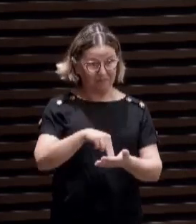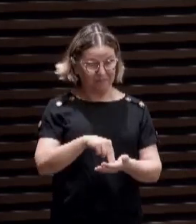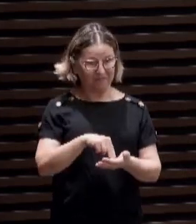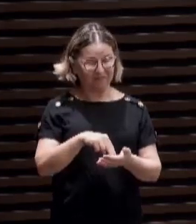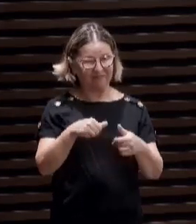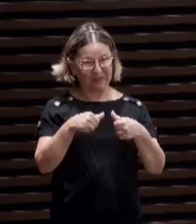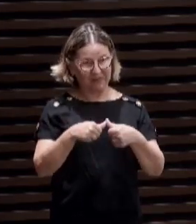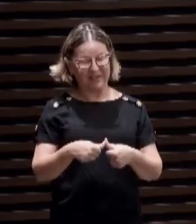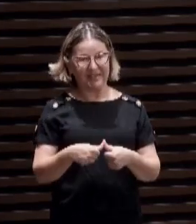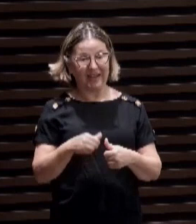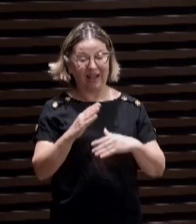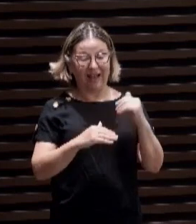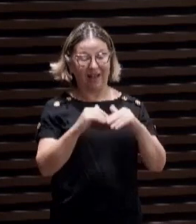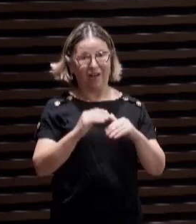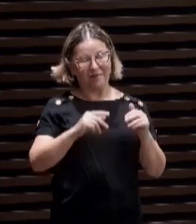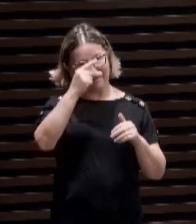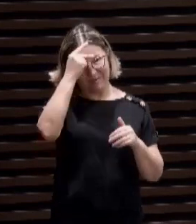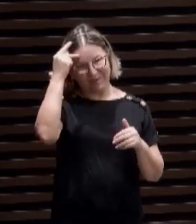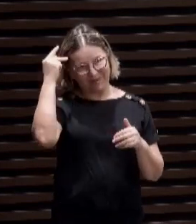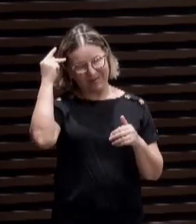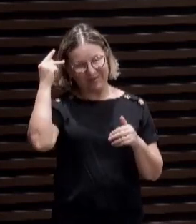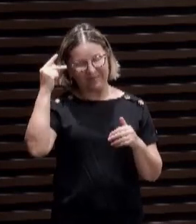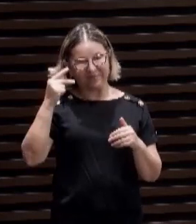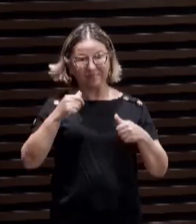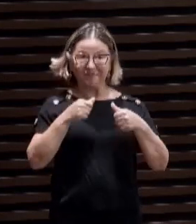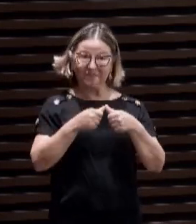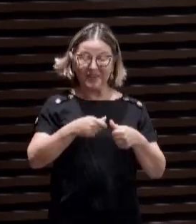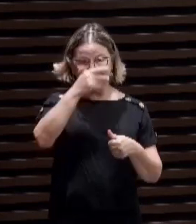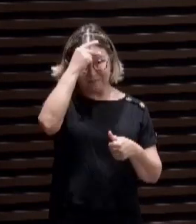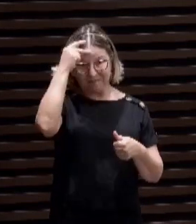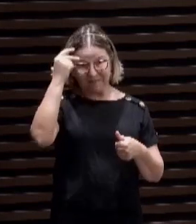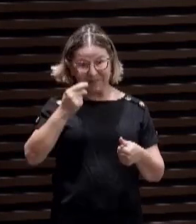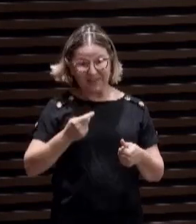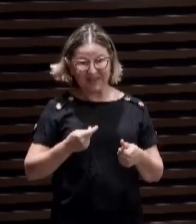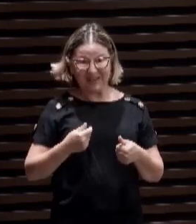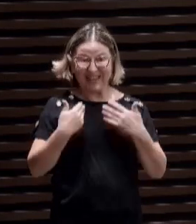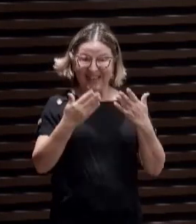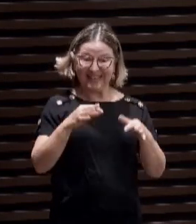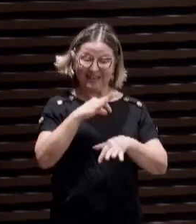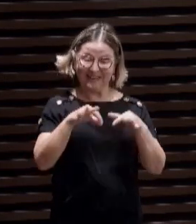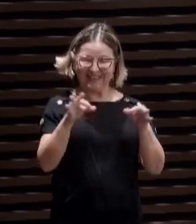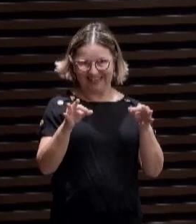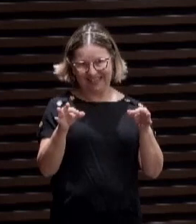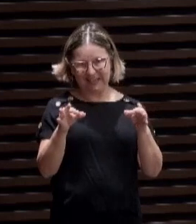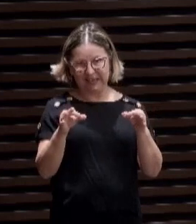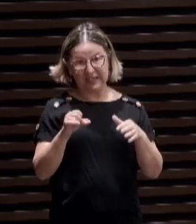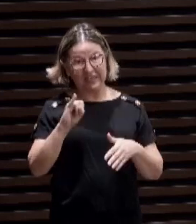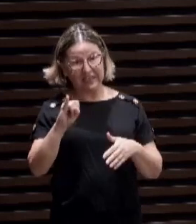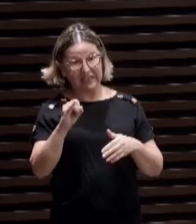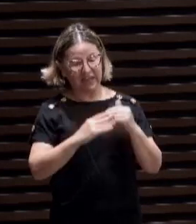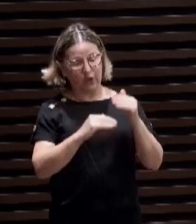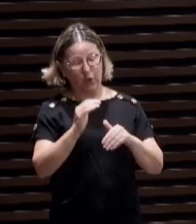fundamento edificou, esse receberá galardão. Se a obra de alguém se